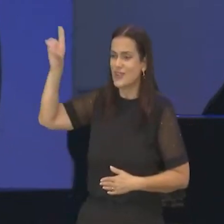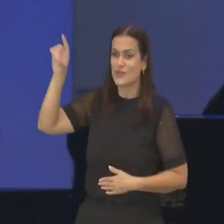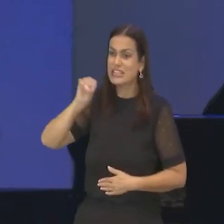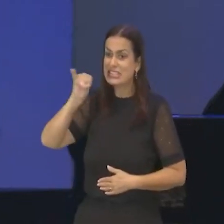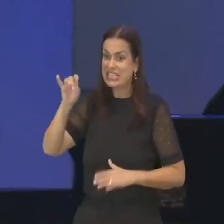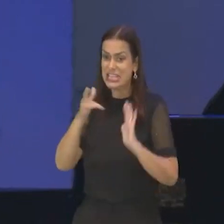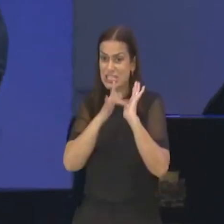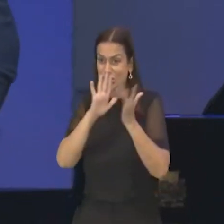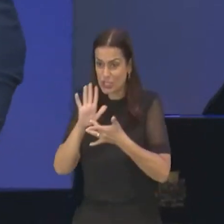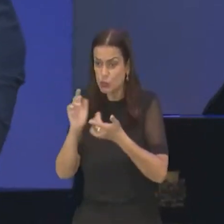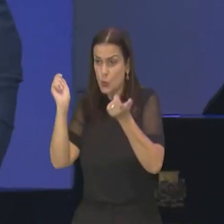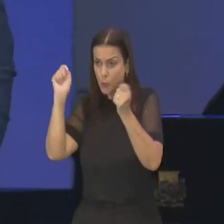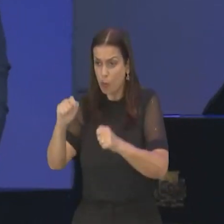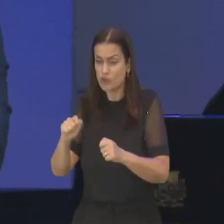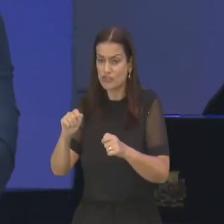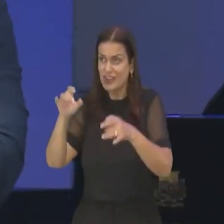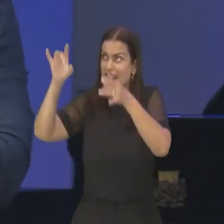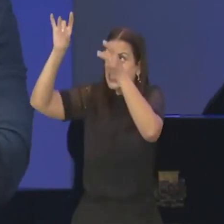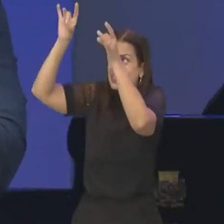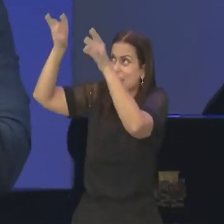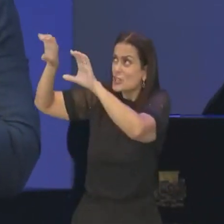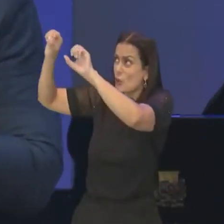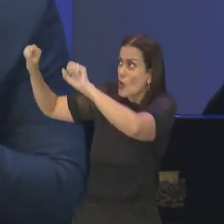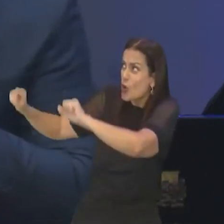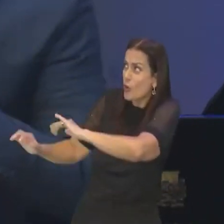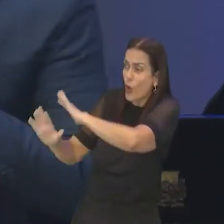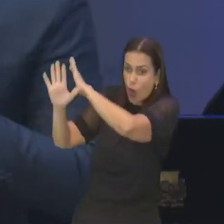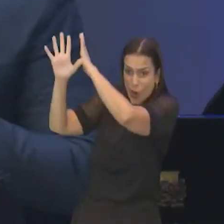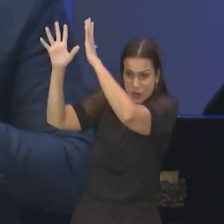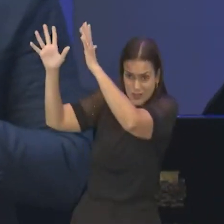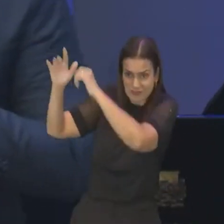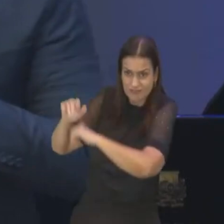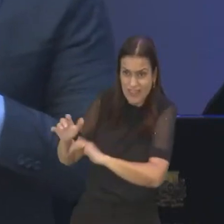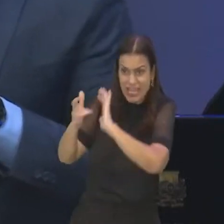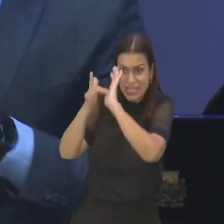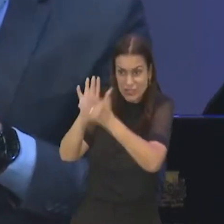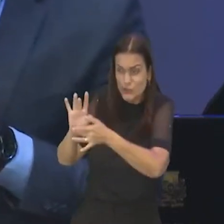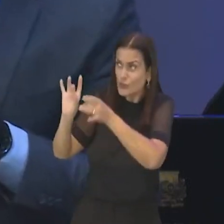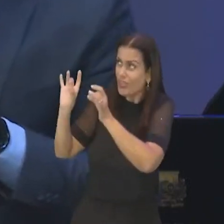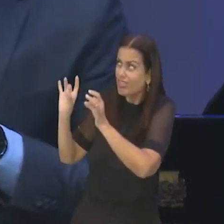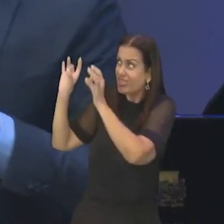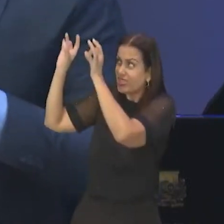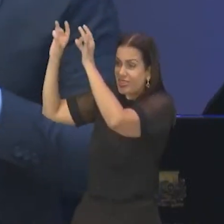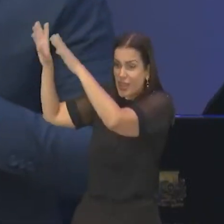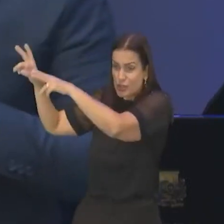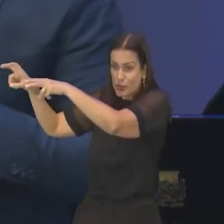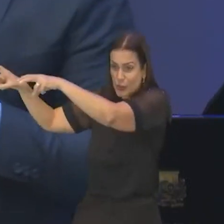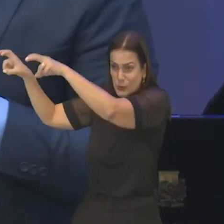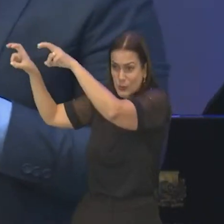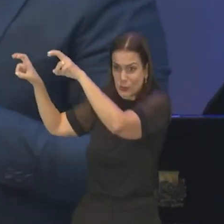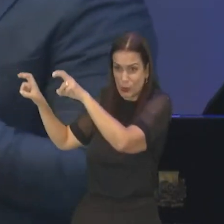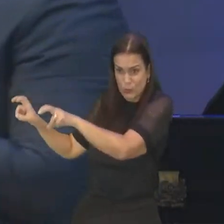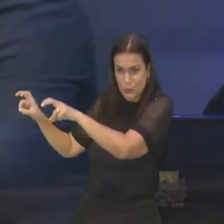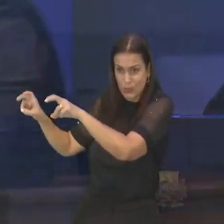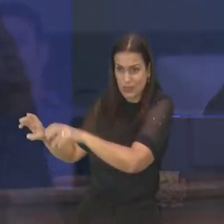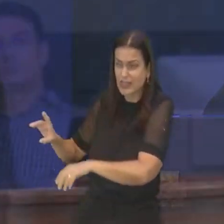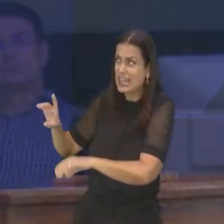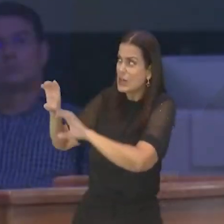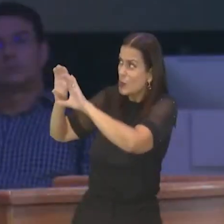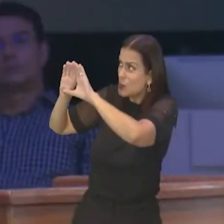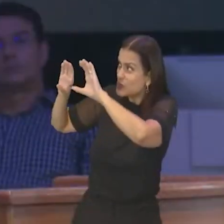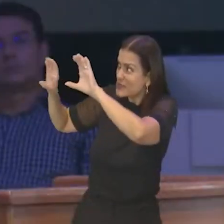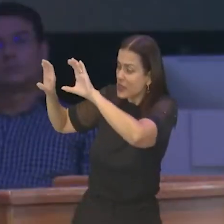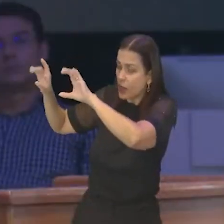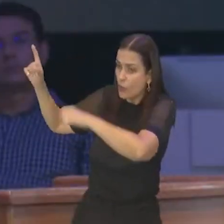Cristo foi capaz de deixar a sua glória, se Cristo foi capaz de deixar o seu lugar de habitação, se tornando